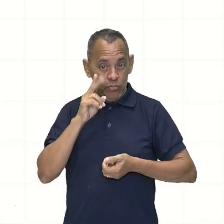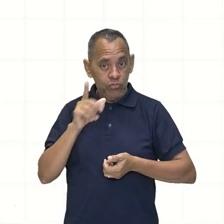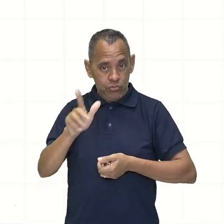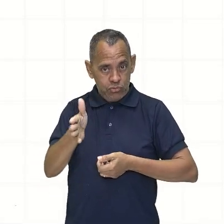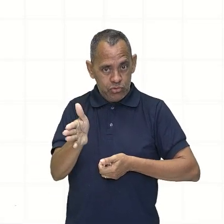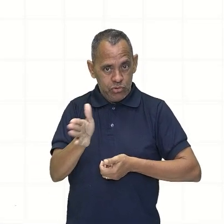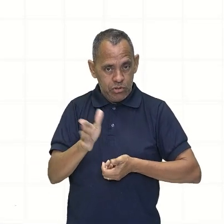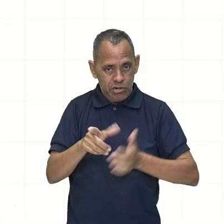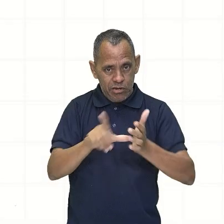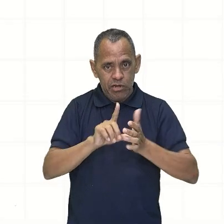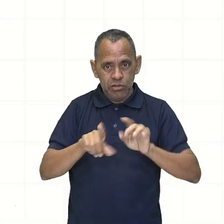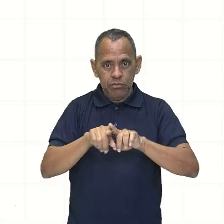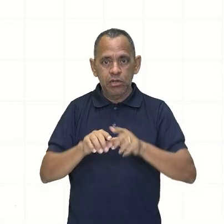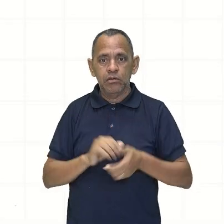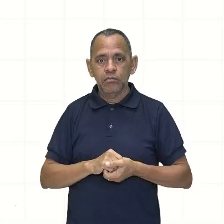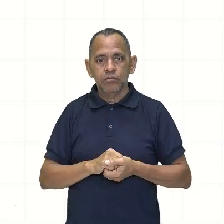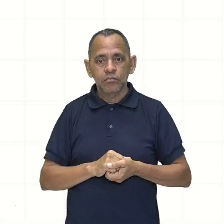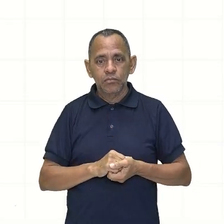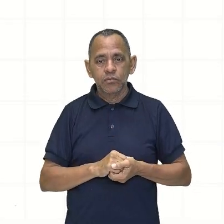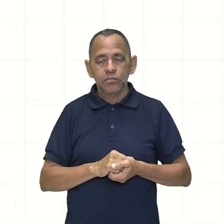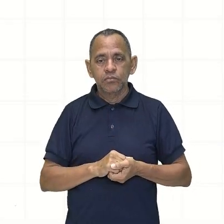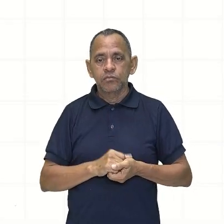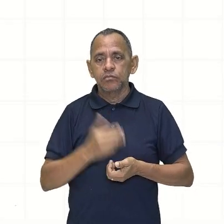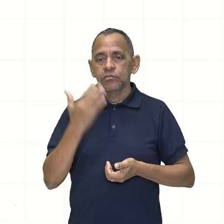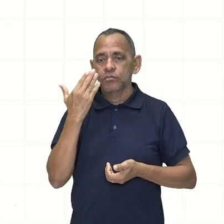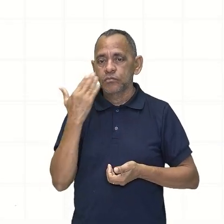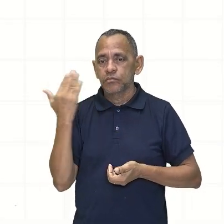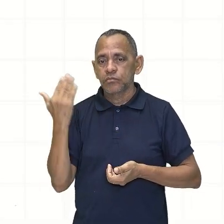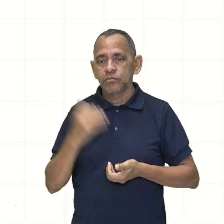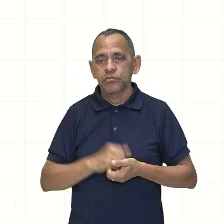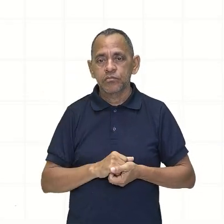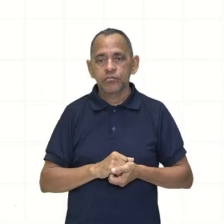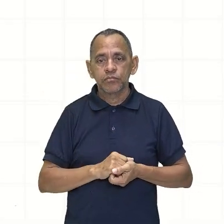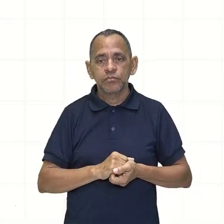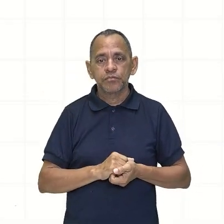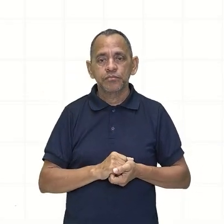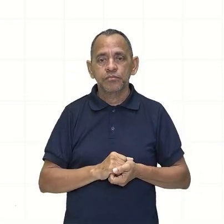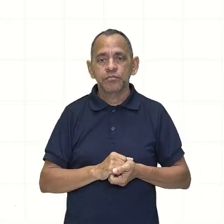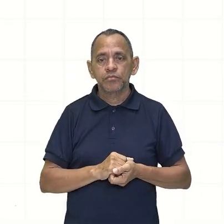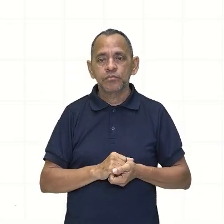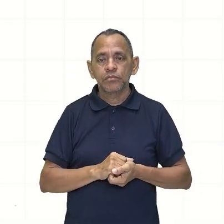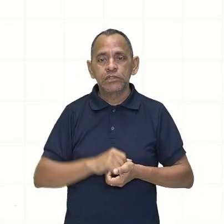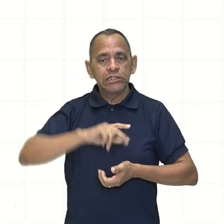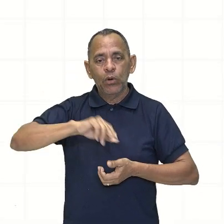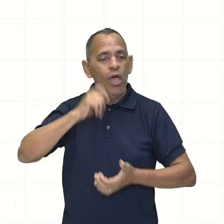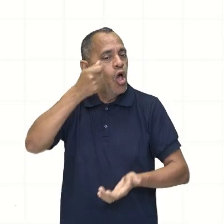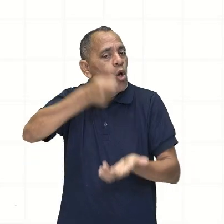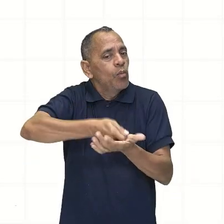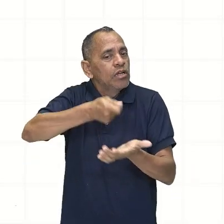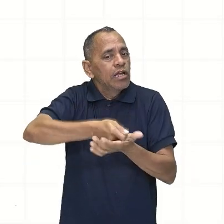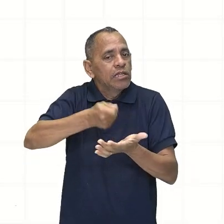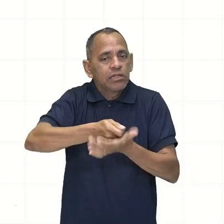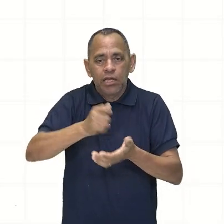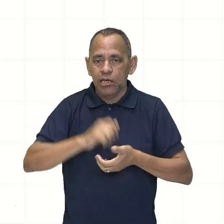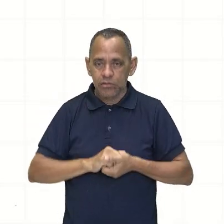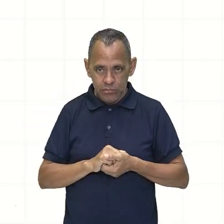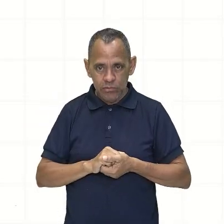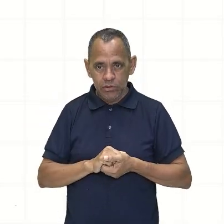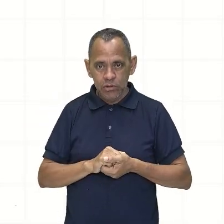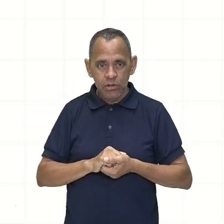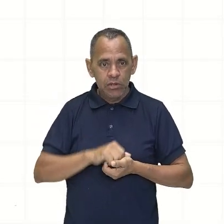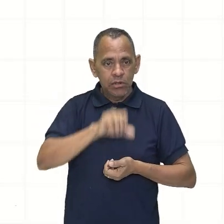aparece é positivo, tá? Não é obrigatório o sinal de mais